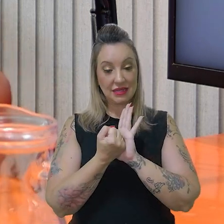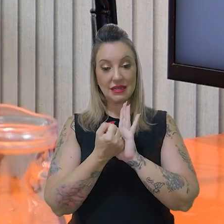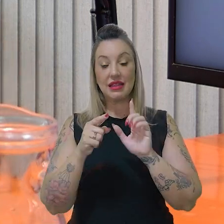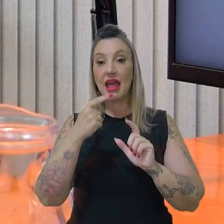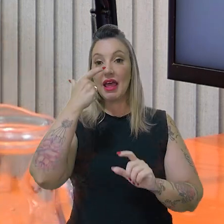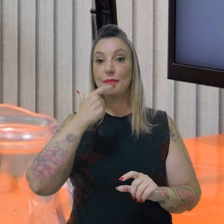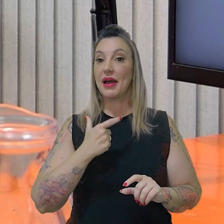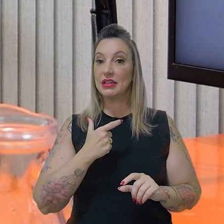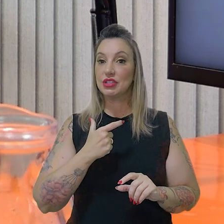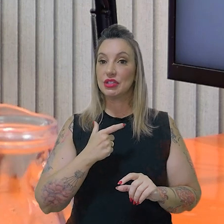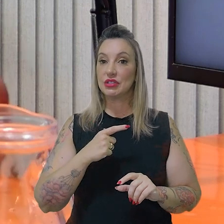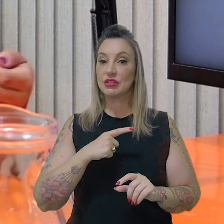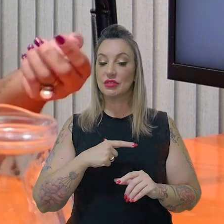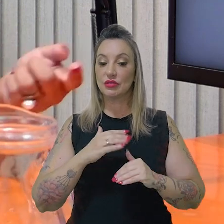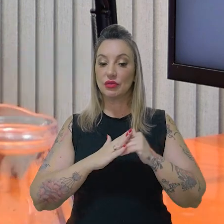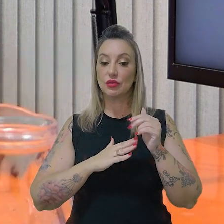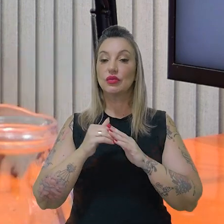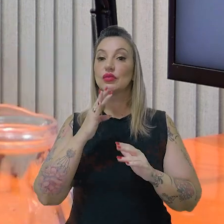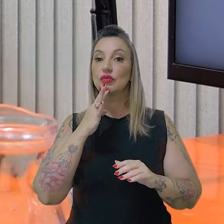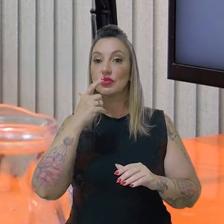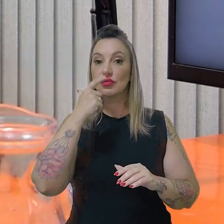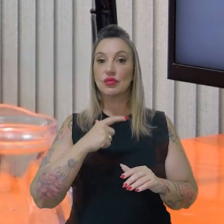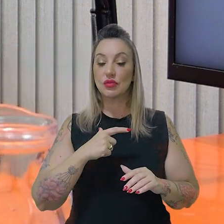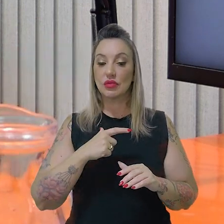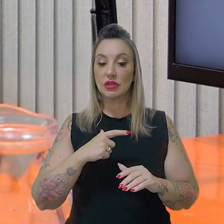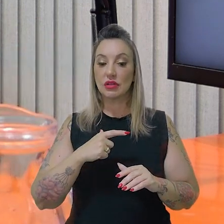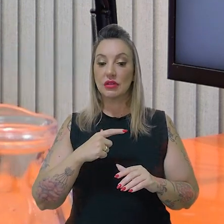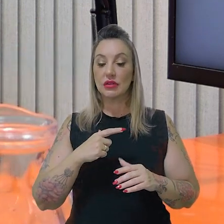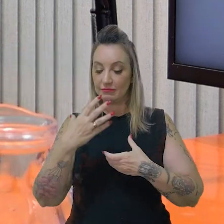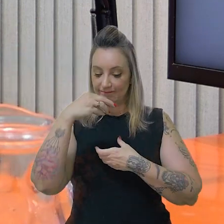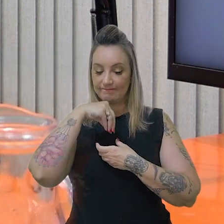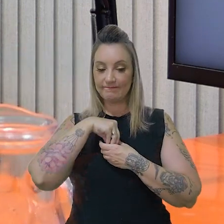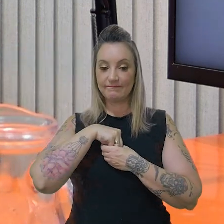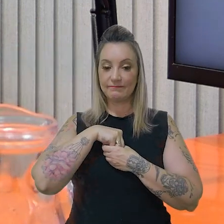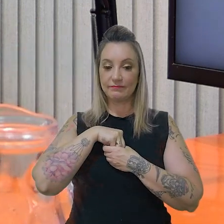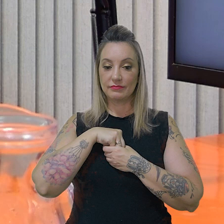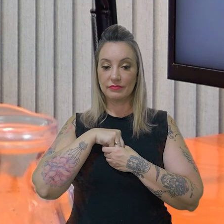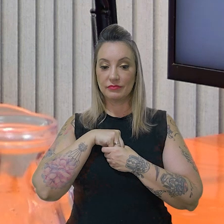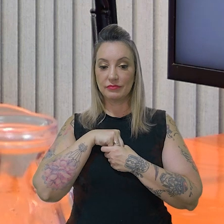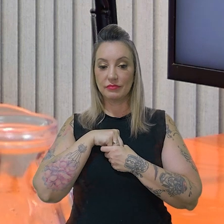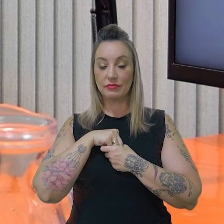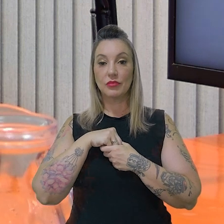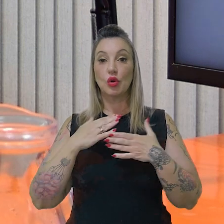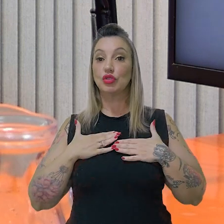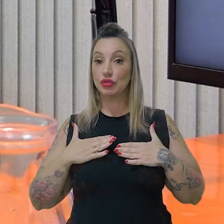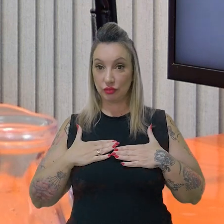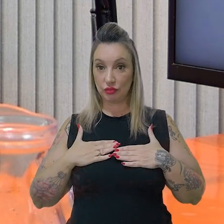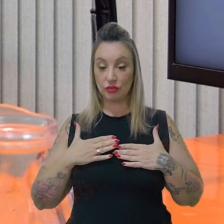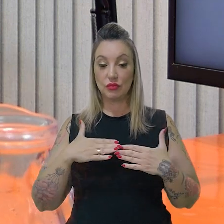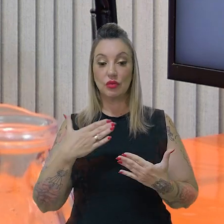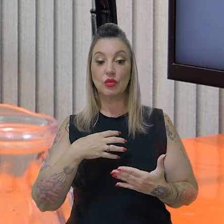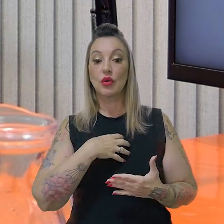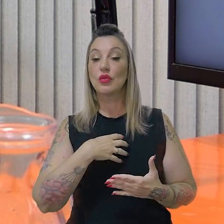imagem onde a gente vai construir vai conhecer a sua personalidade sua essência o seu biótipo né conhecer Qual é o